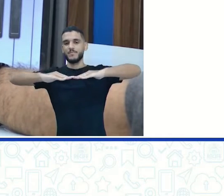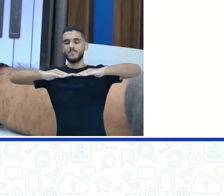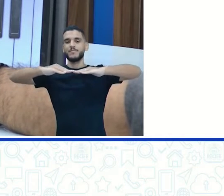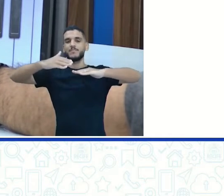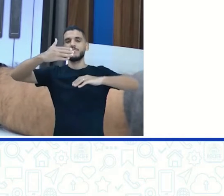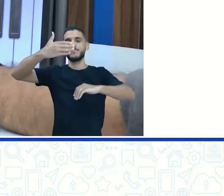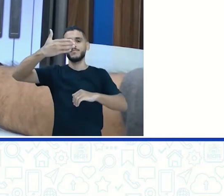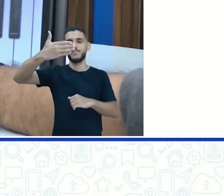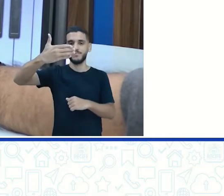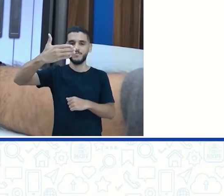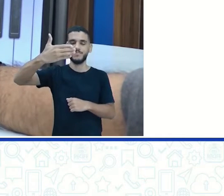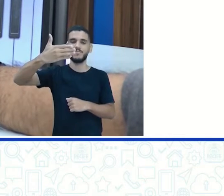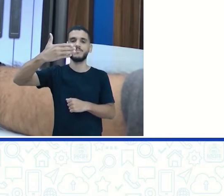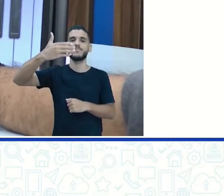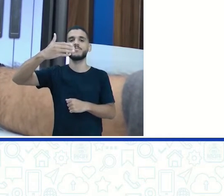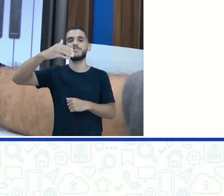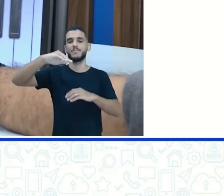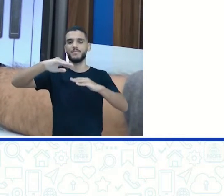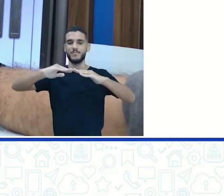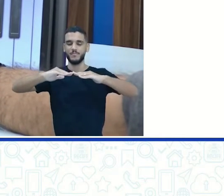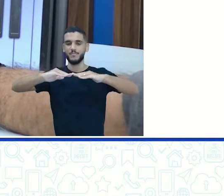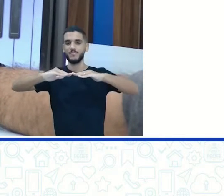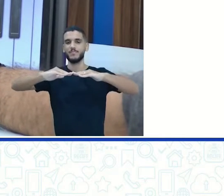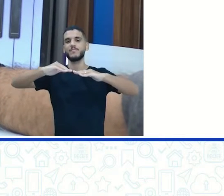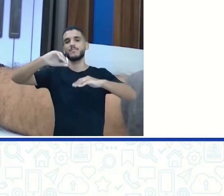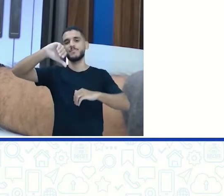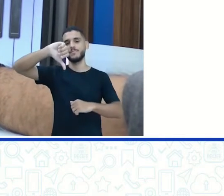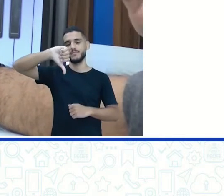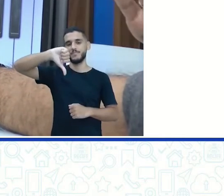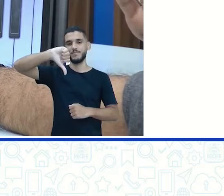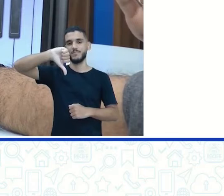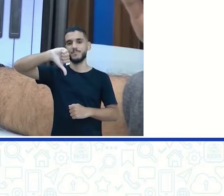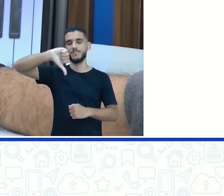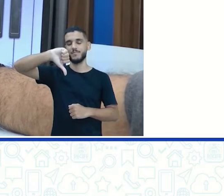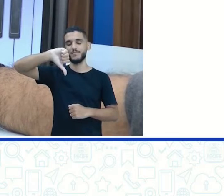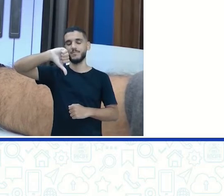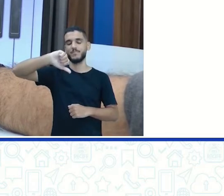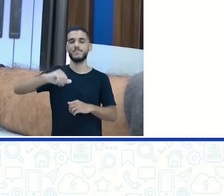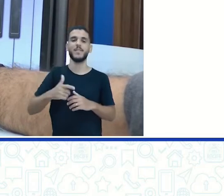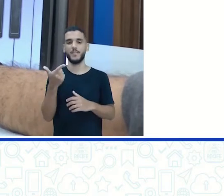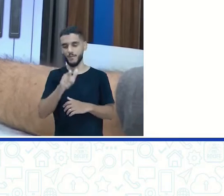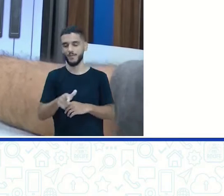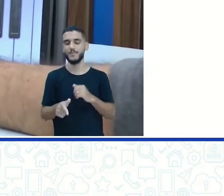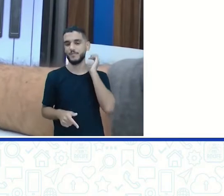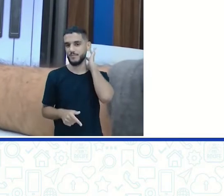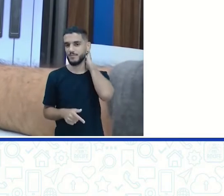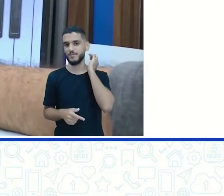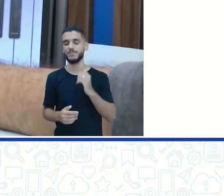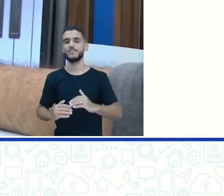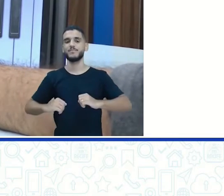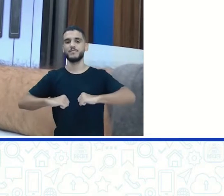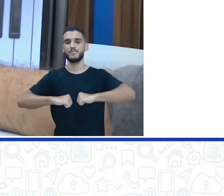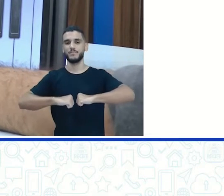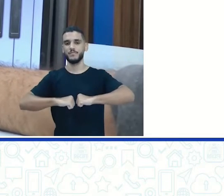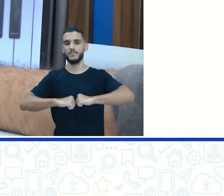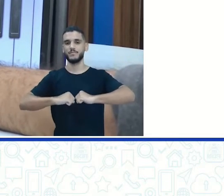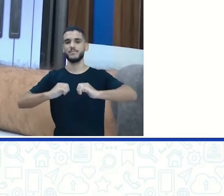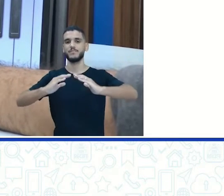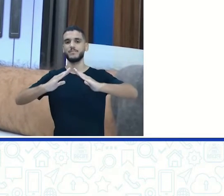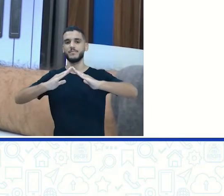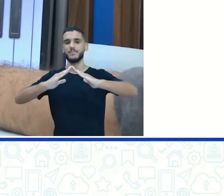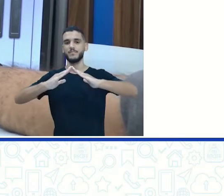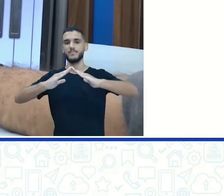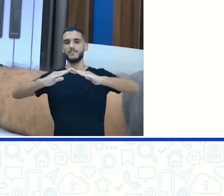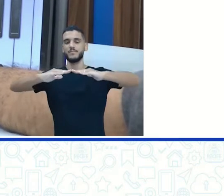sol, sol, mi, fá. Vamos de novo? Vamos. Dó,